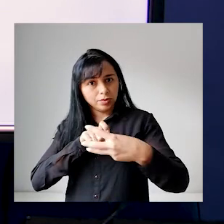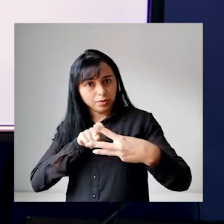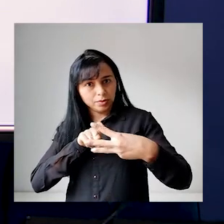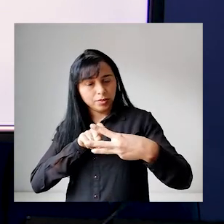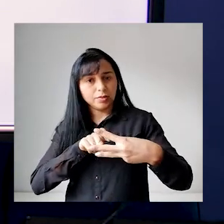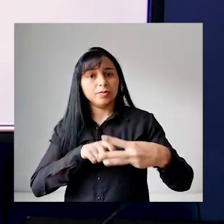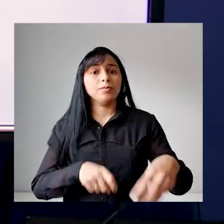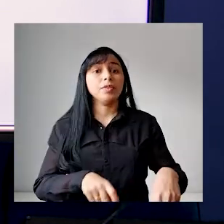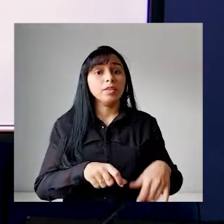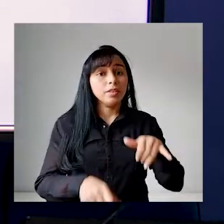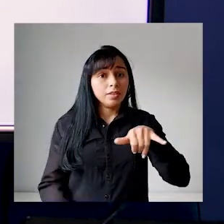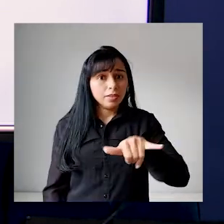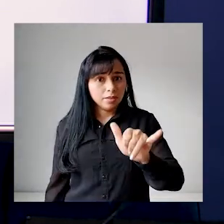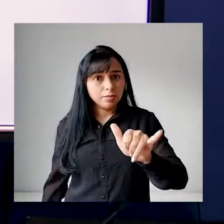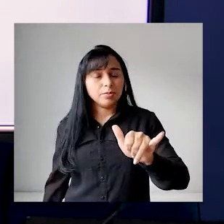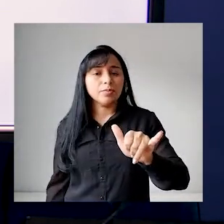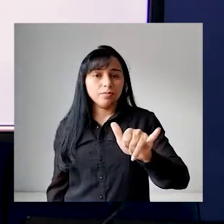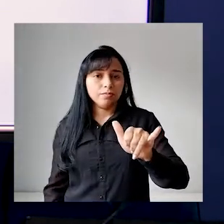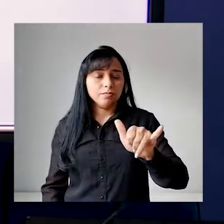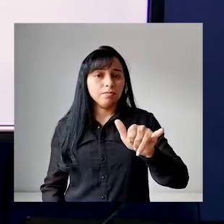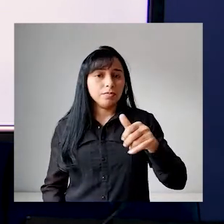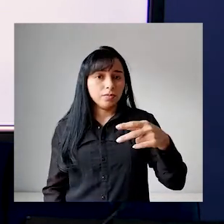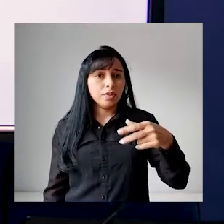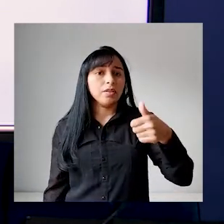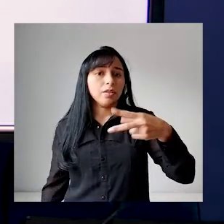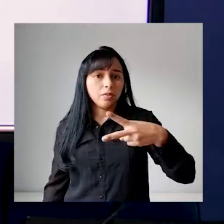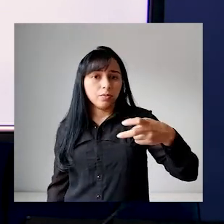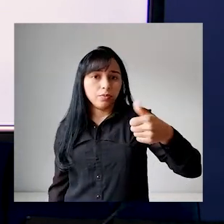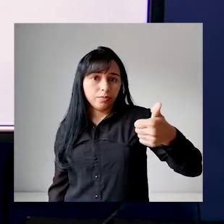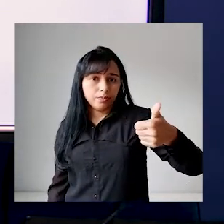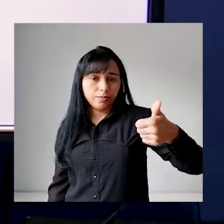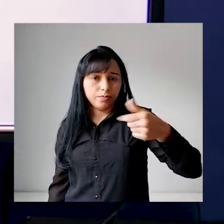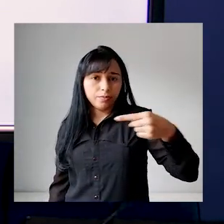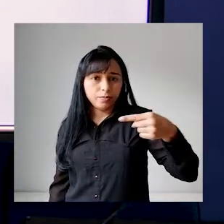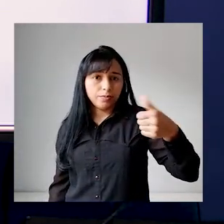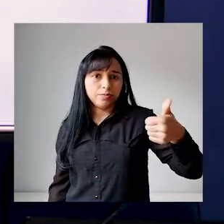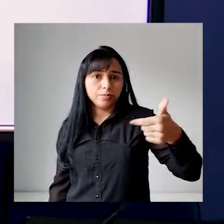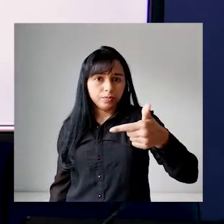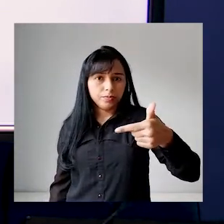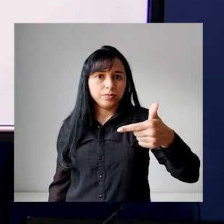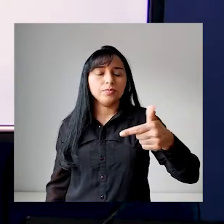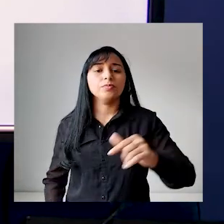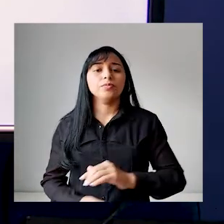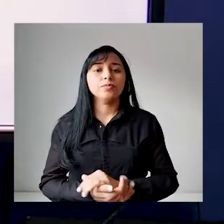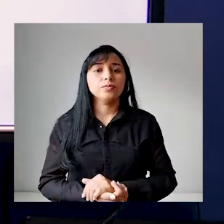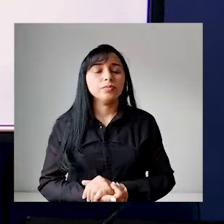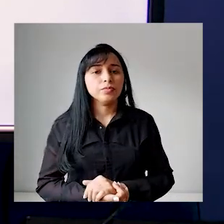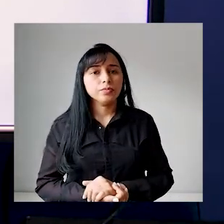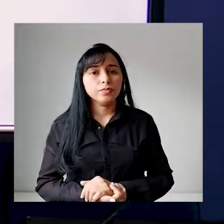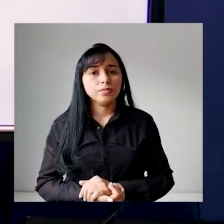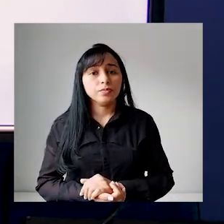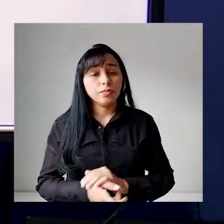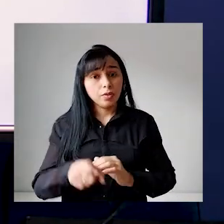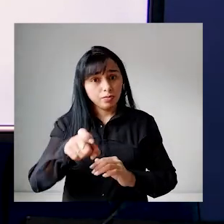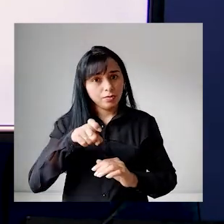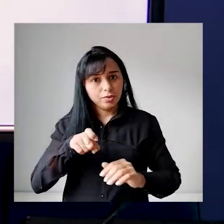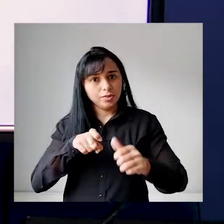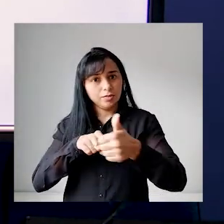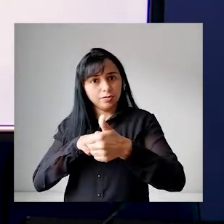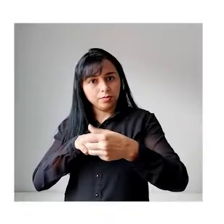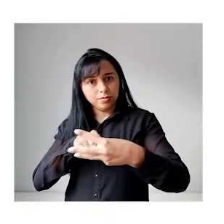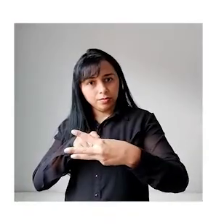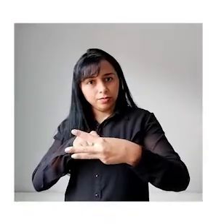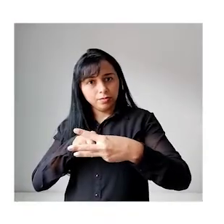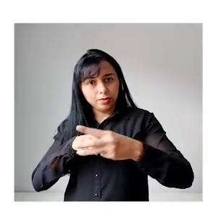y assumir um valor de menos 12. Então vamos fazer aqui as substituições. X, ele falou que vai ser 13,